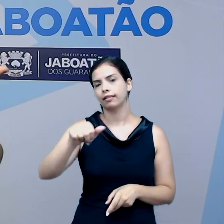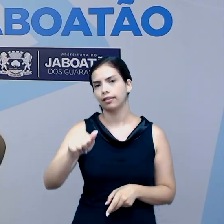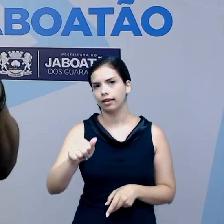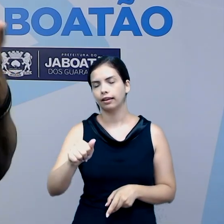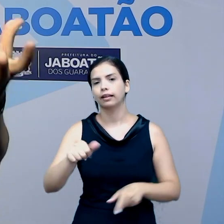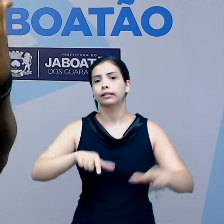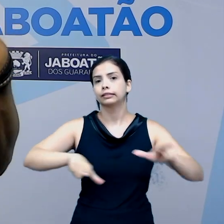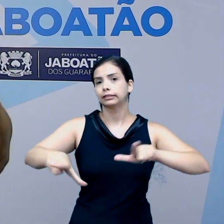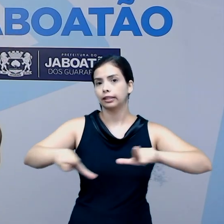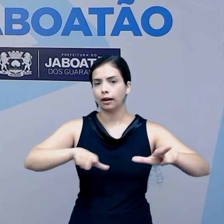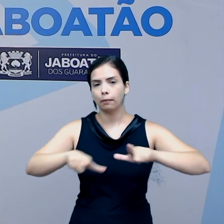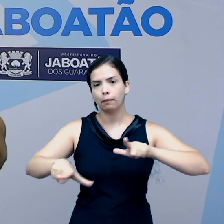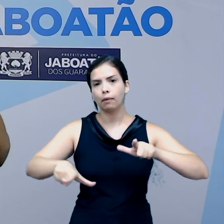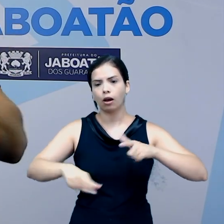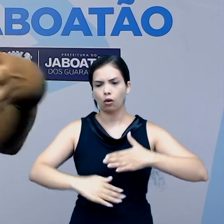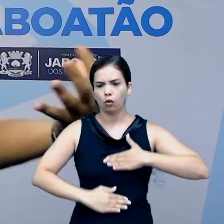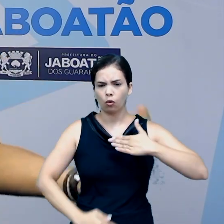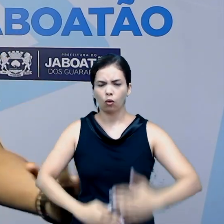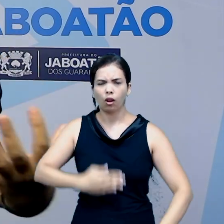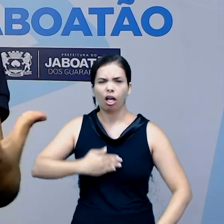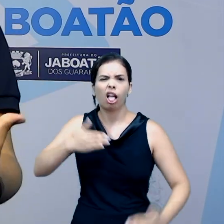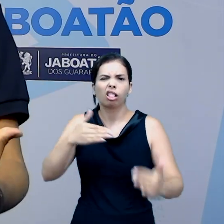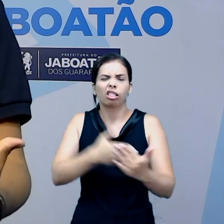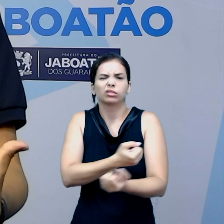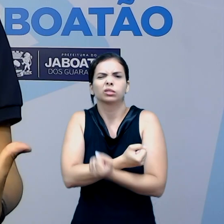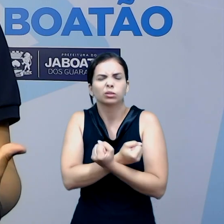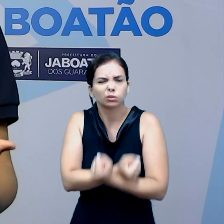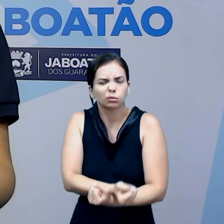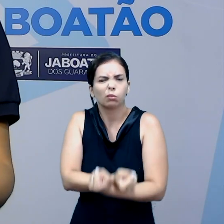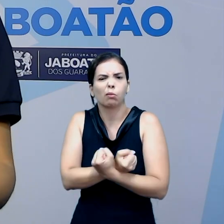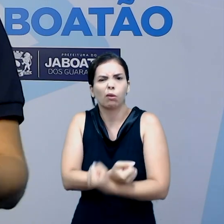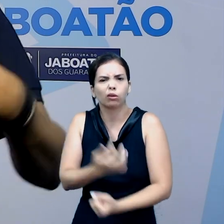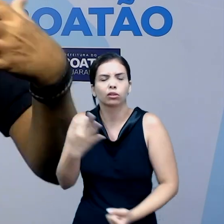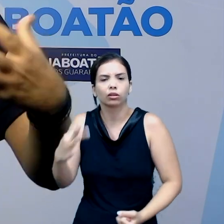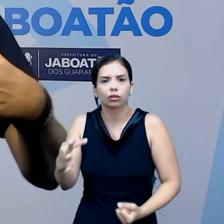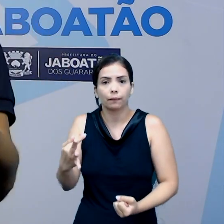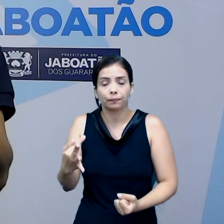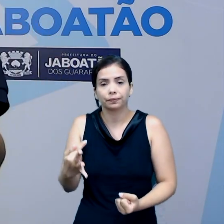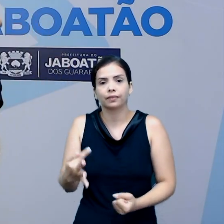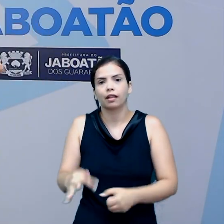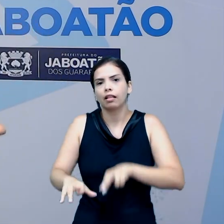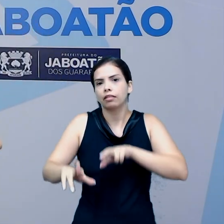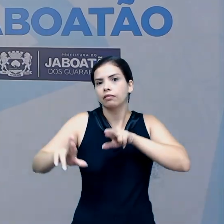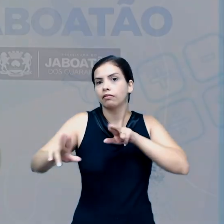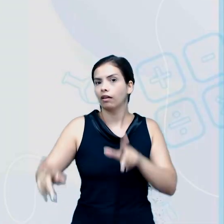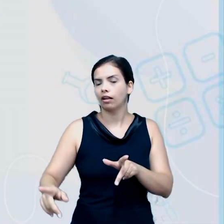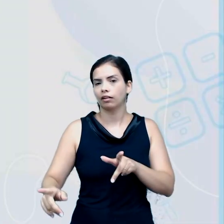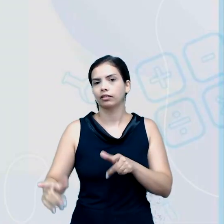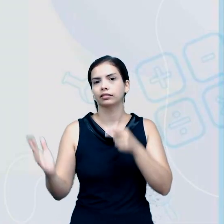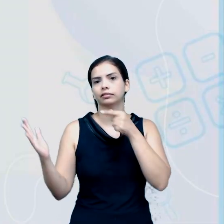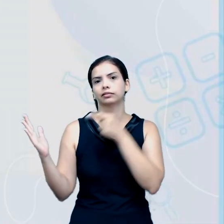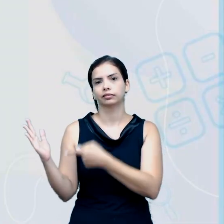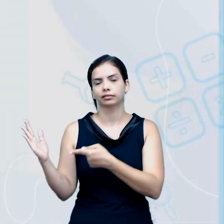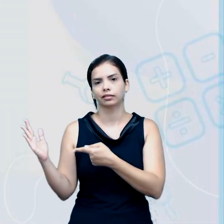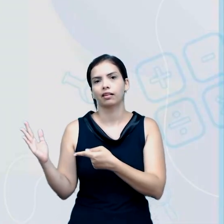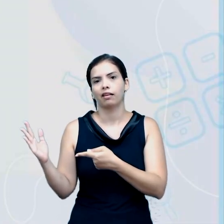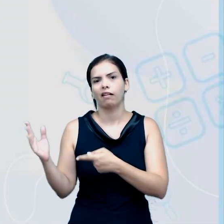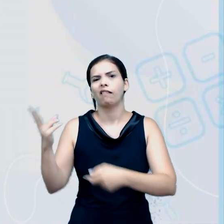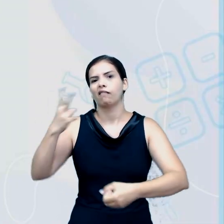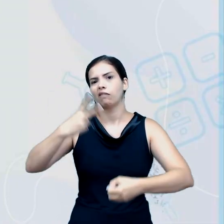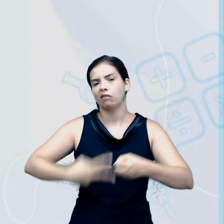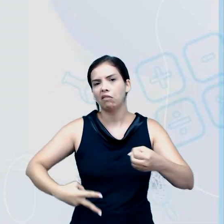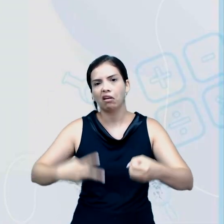suporta ela trabalha com esse corpo dentro dessa violência essa violência tão banalizada essa violência aqui